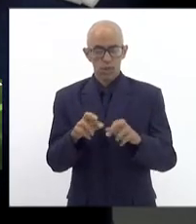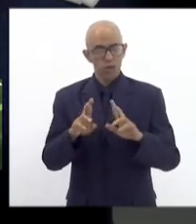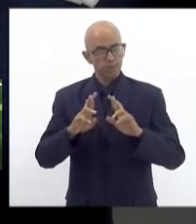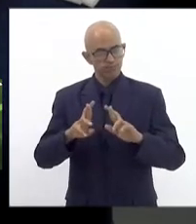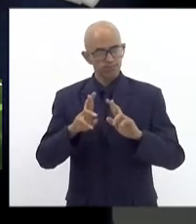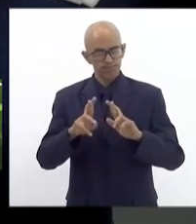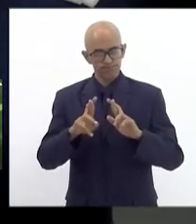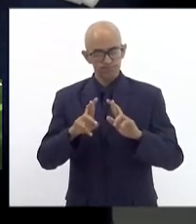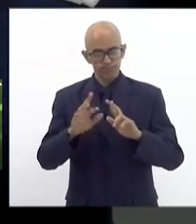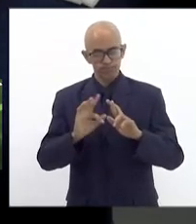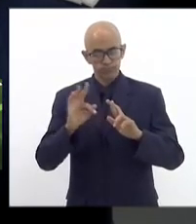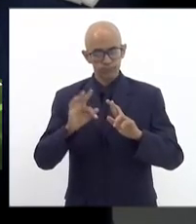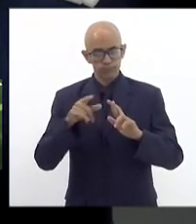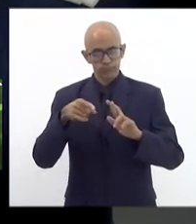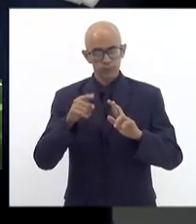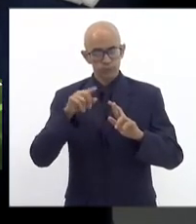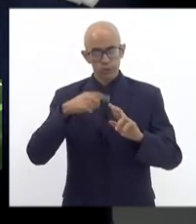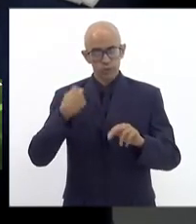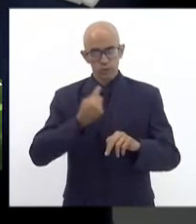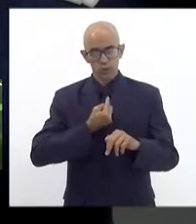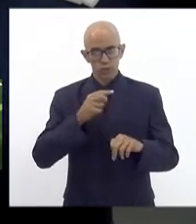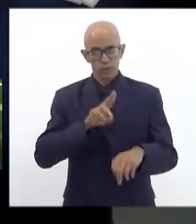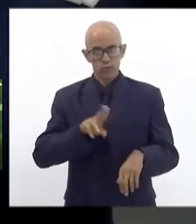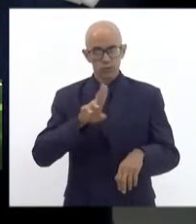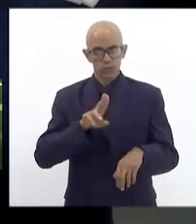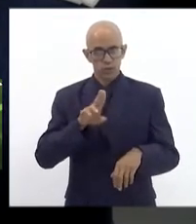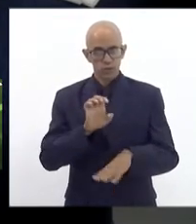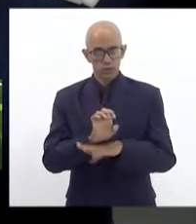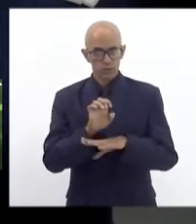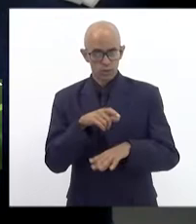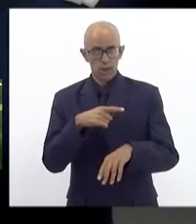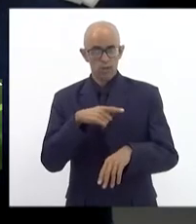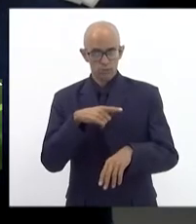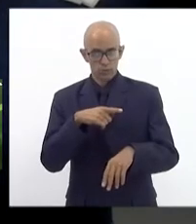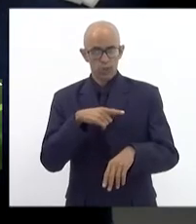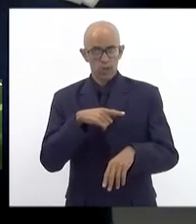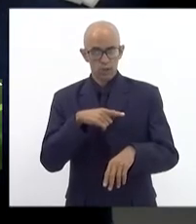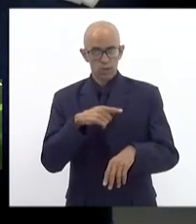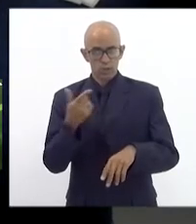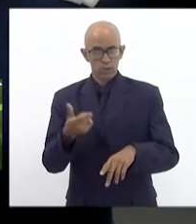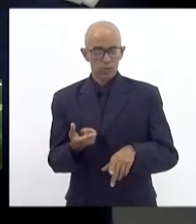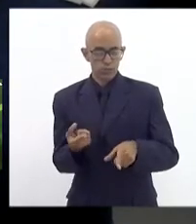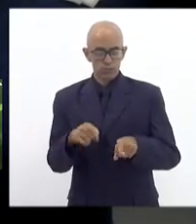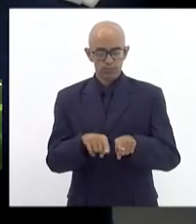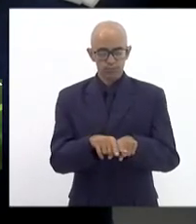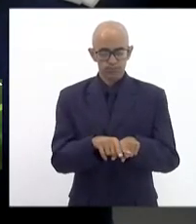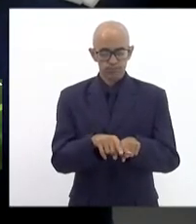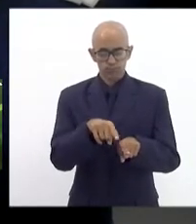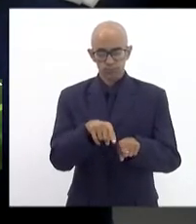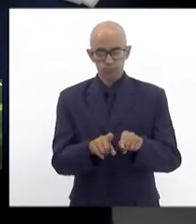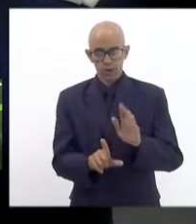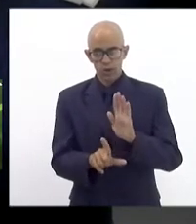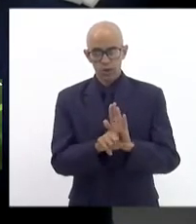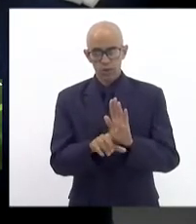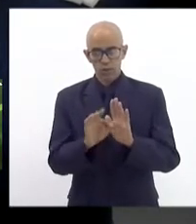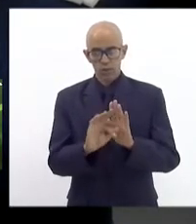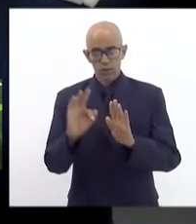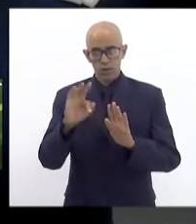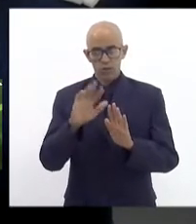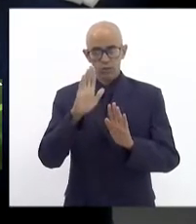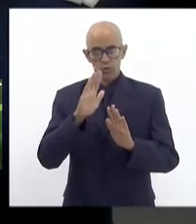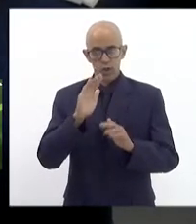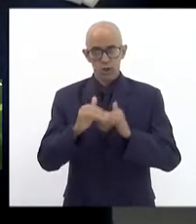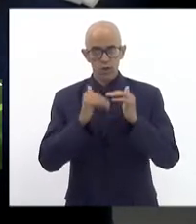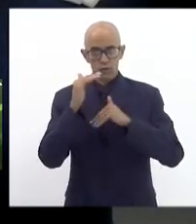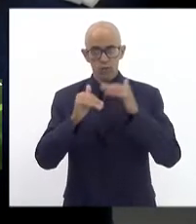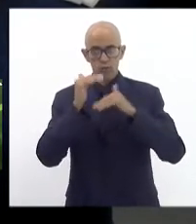né, que as nossas universidades estaduais têm de se integrar aí a uma legislação federal que já avançou e a